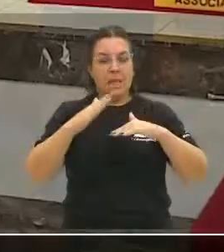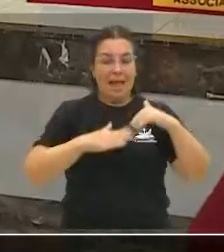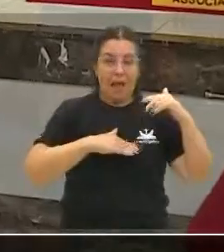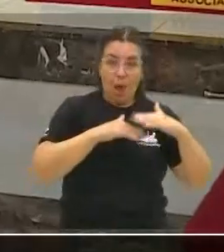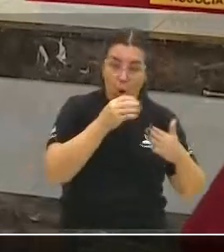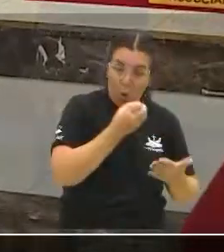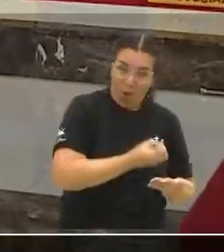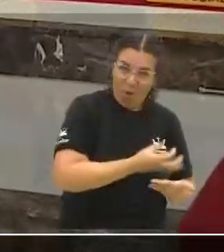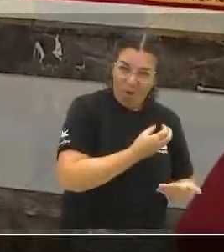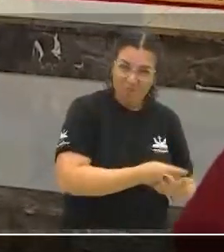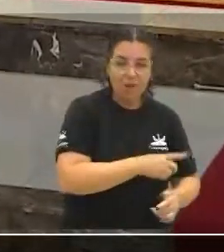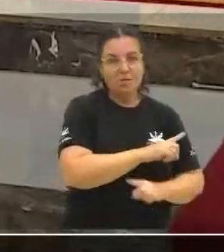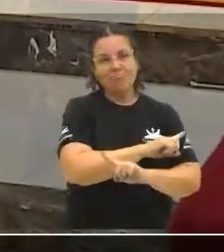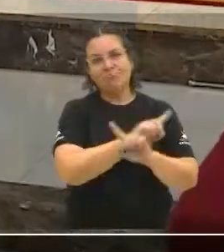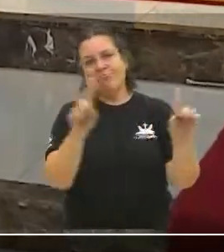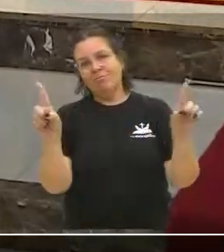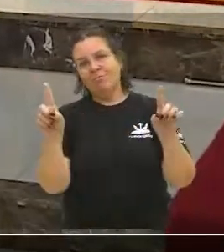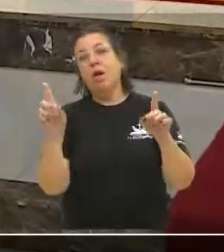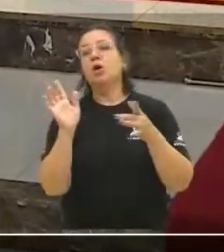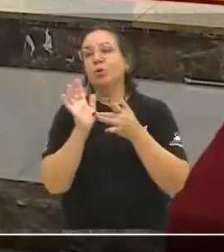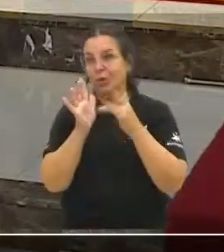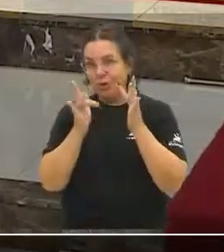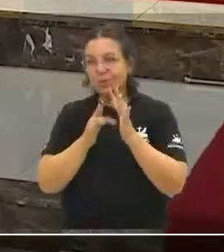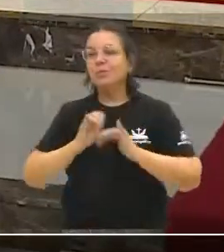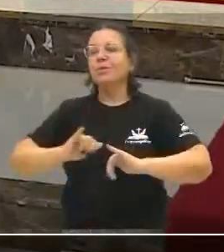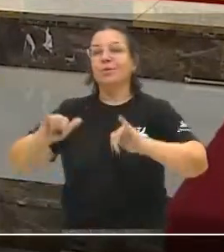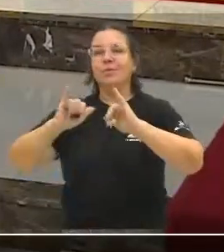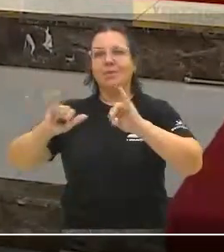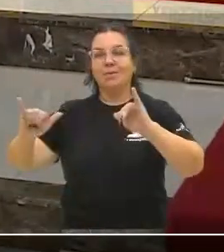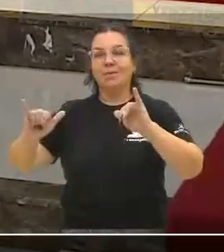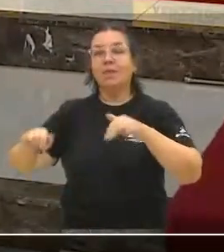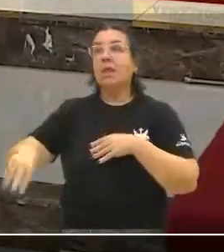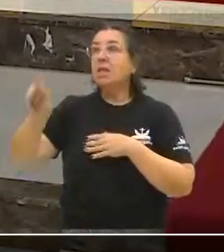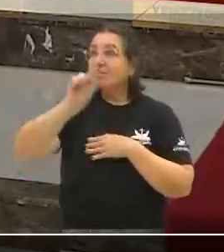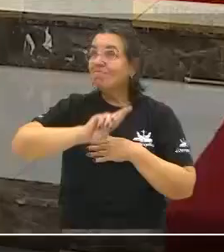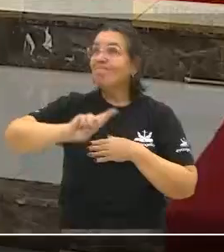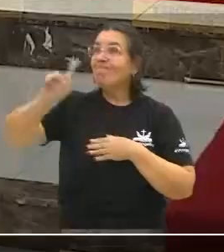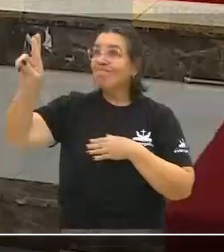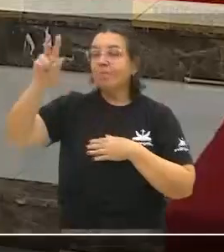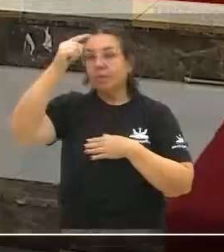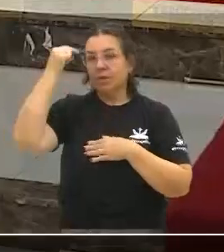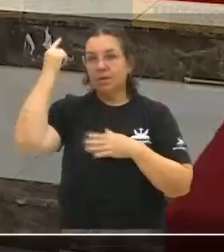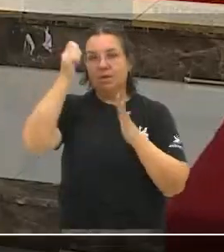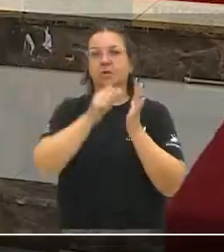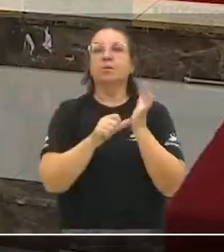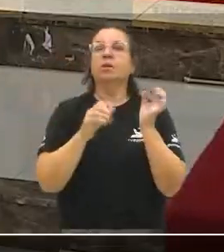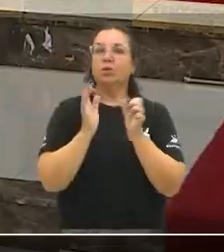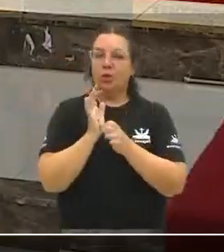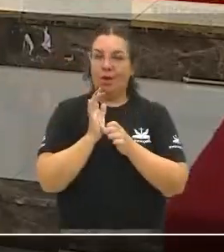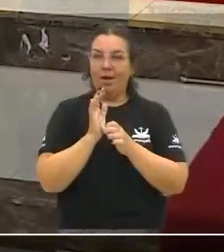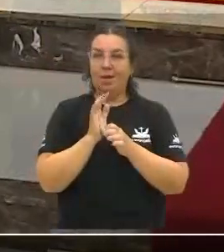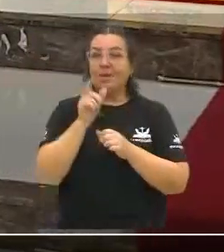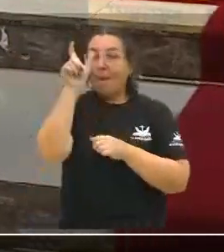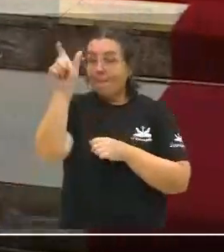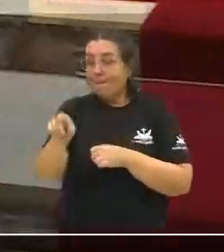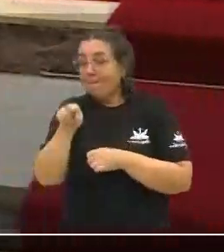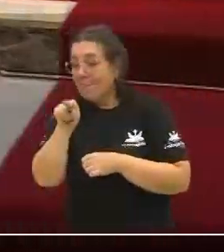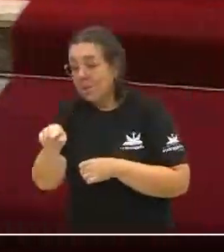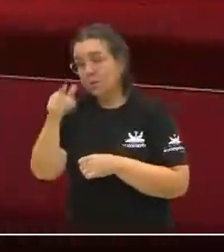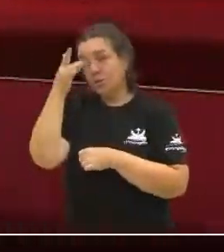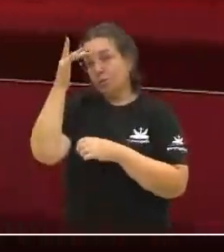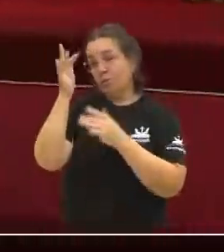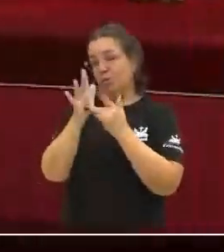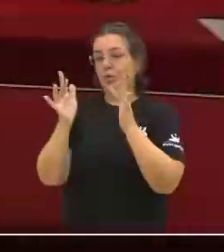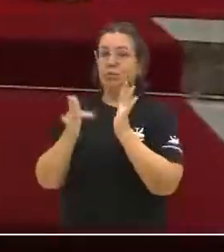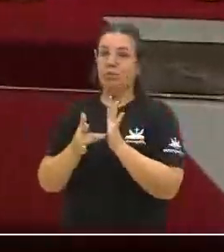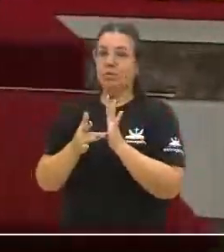Não, Jesus. Repito, o Senhor das Santas Chagas, a pessoa de Jesus